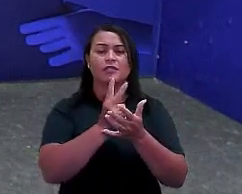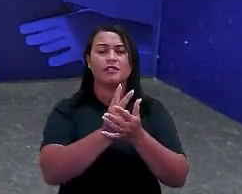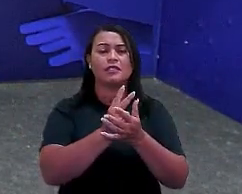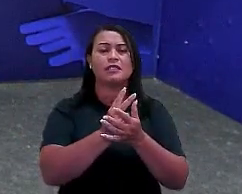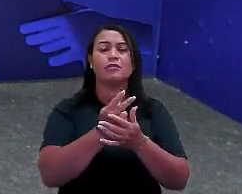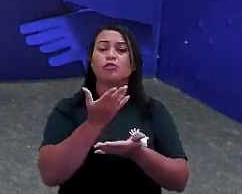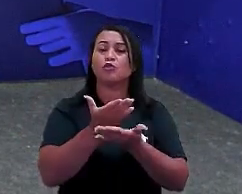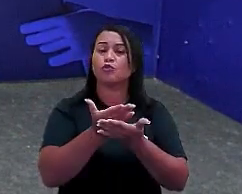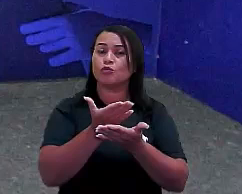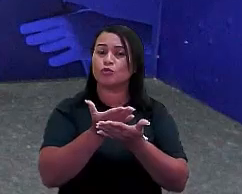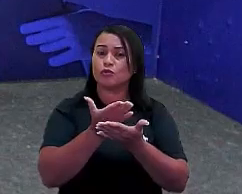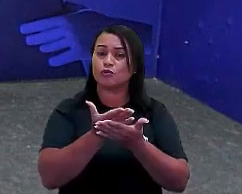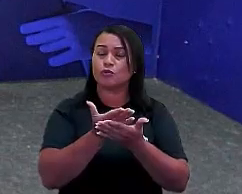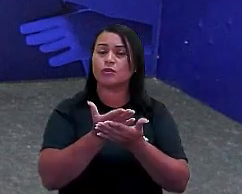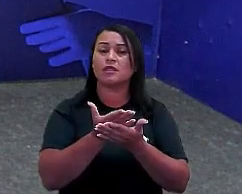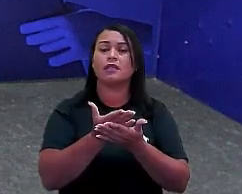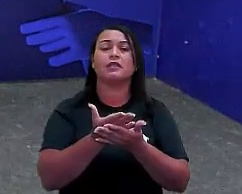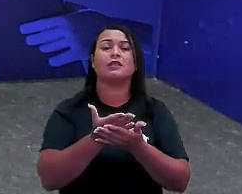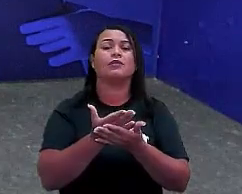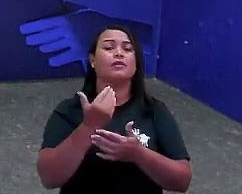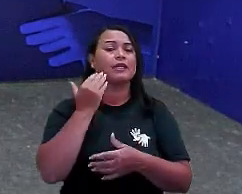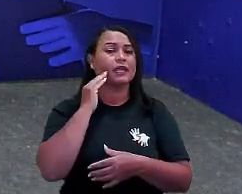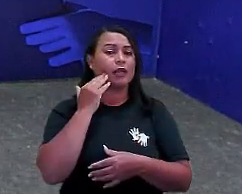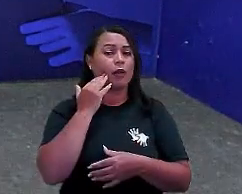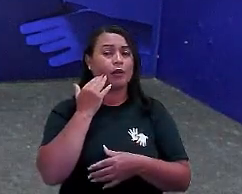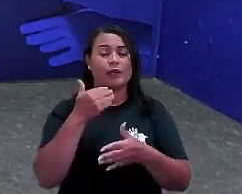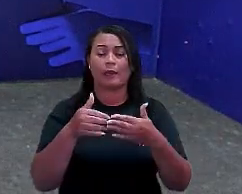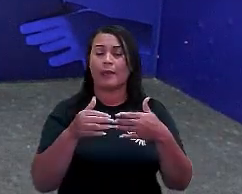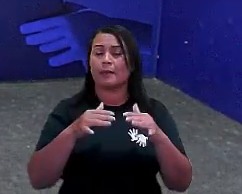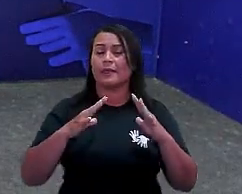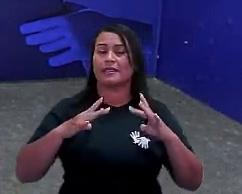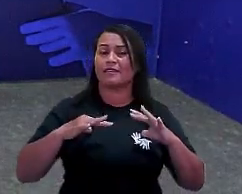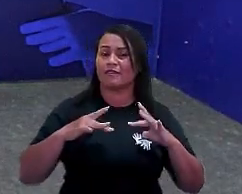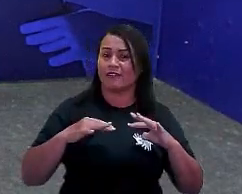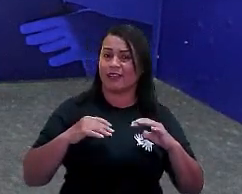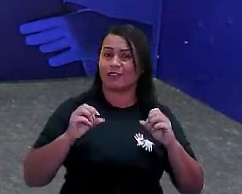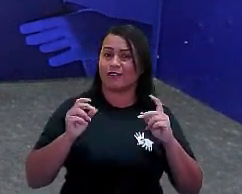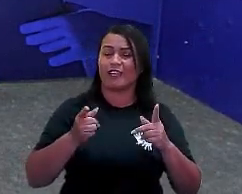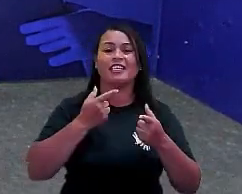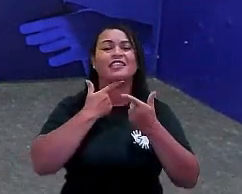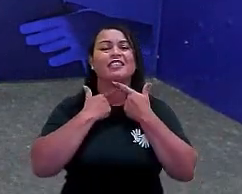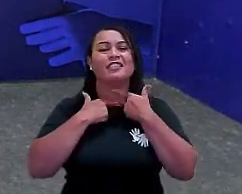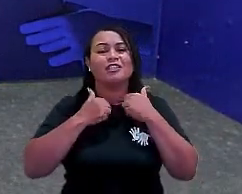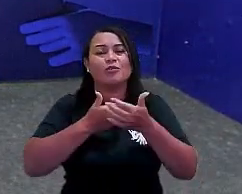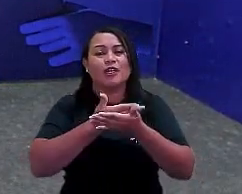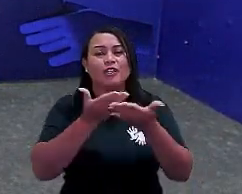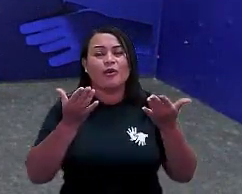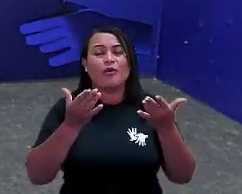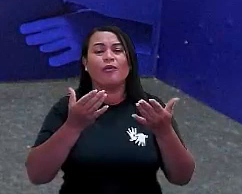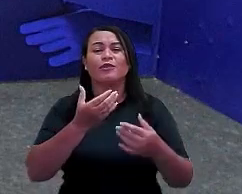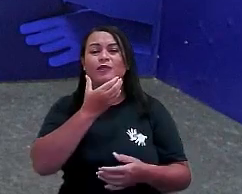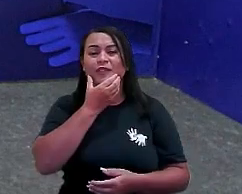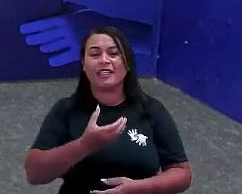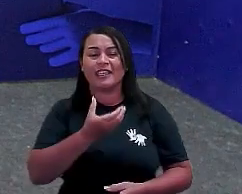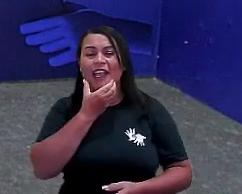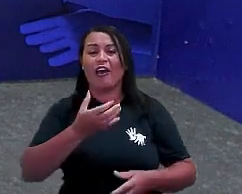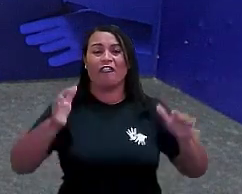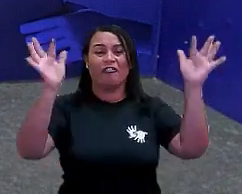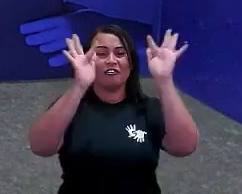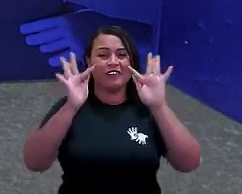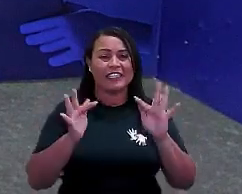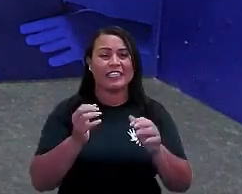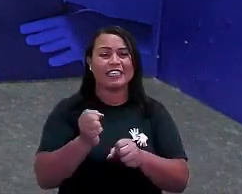assuntos e estudando, mesmo nas férias, tá certo? Desejo a todos um Feliz Natal